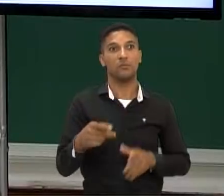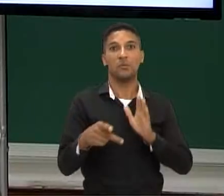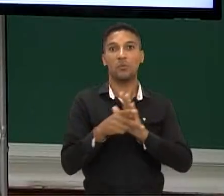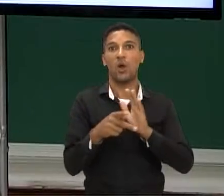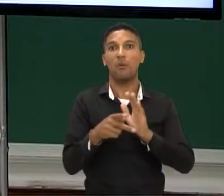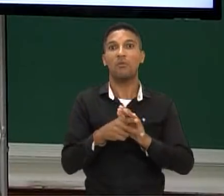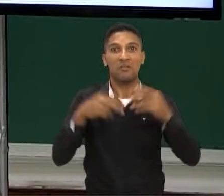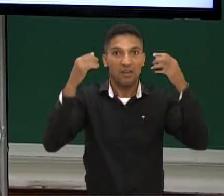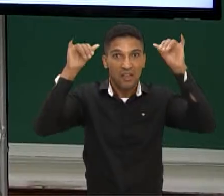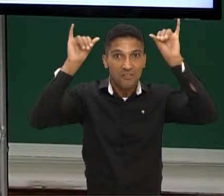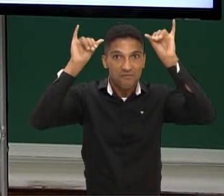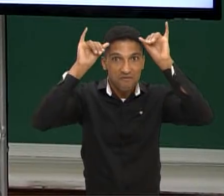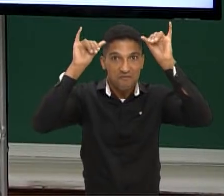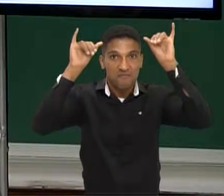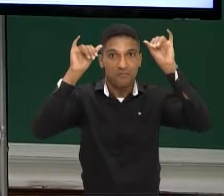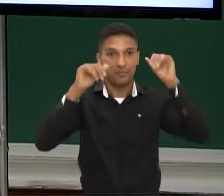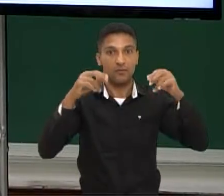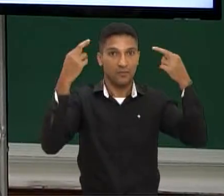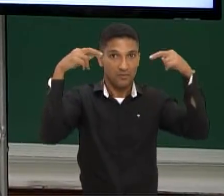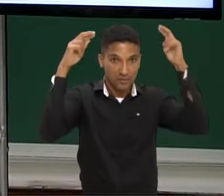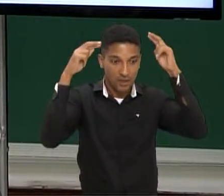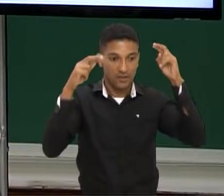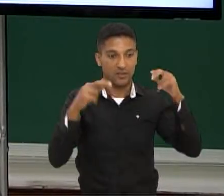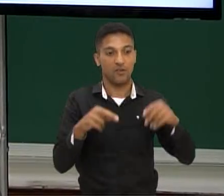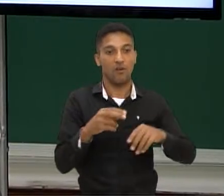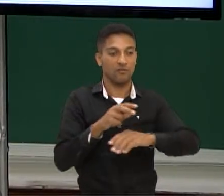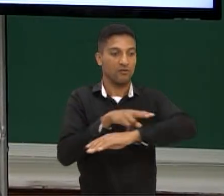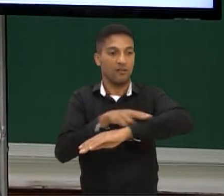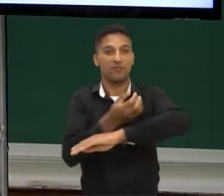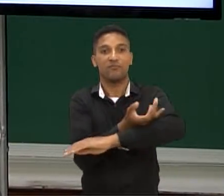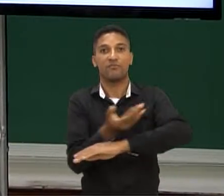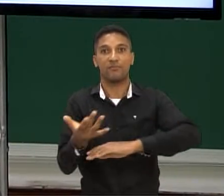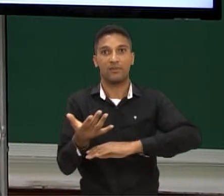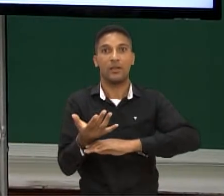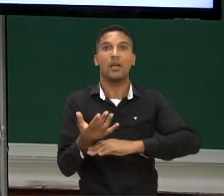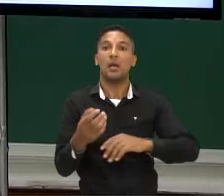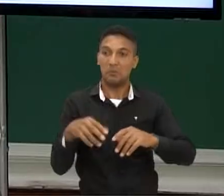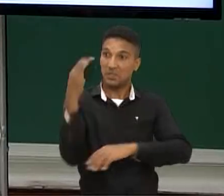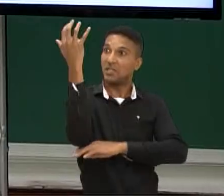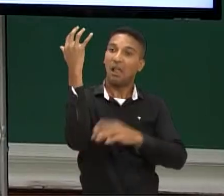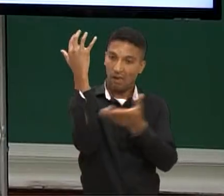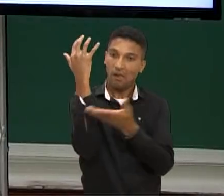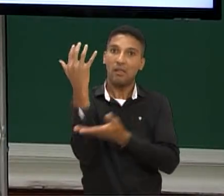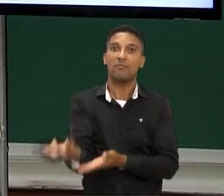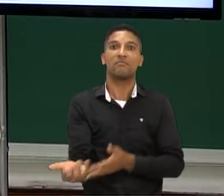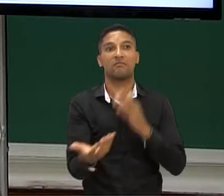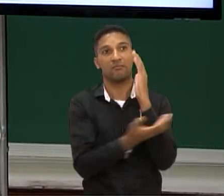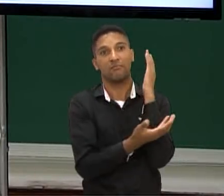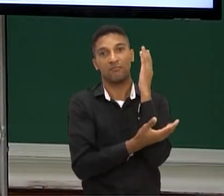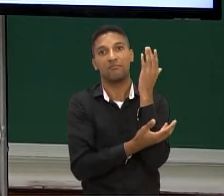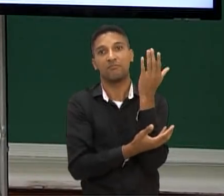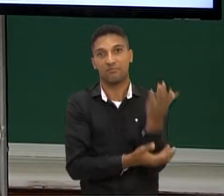extração de carvão vegetal, exploração da madeira e construção das cidades e das indústrias.